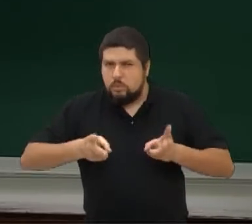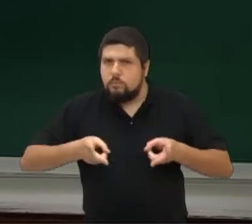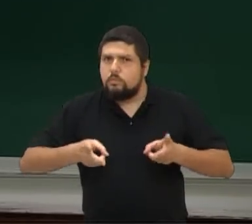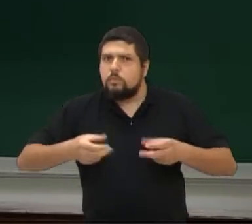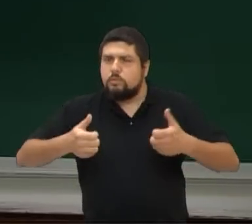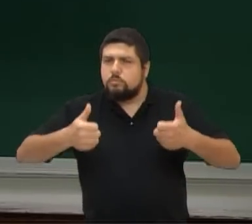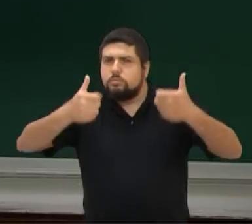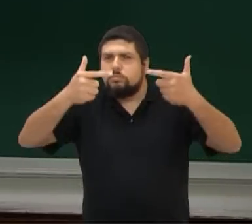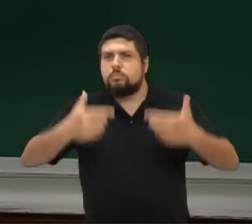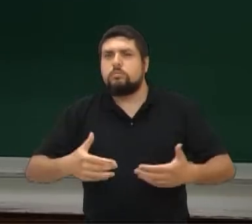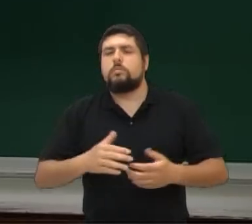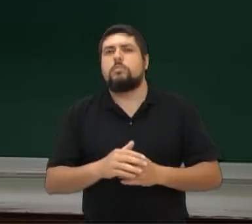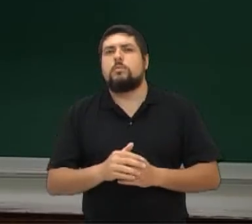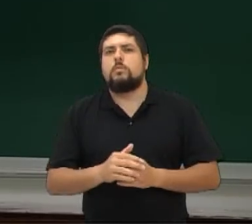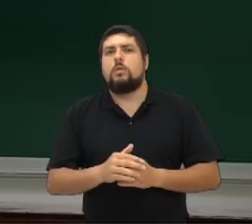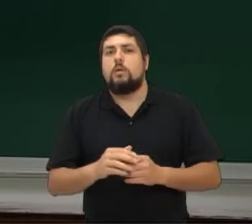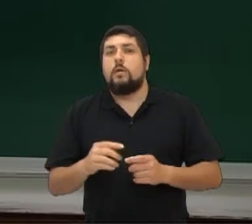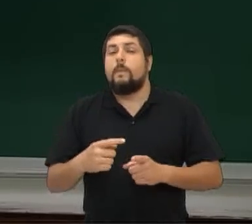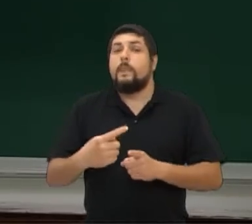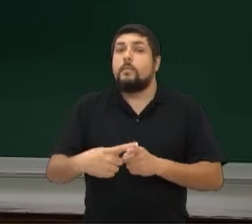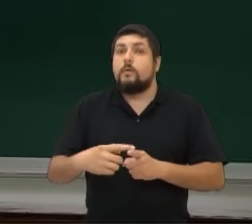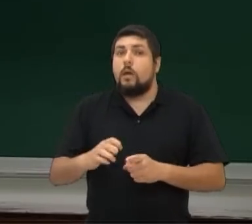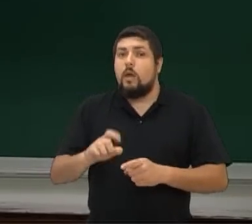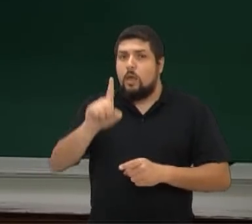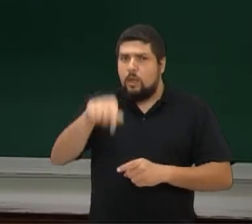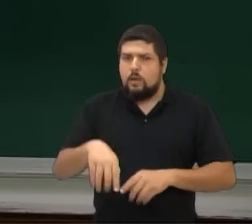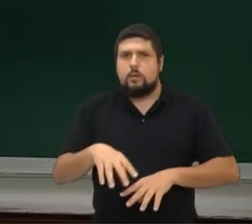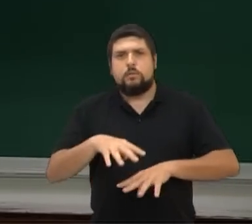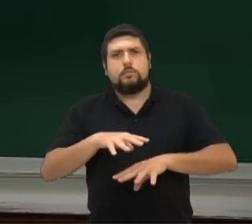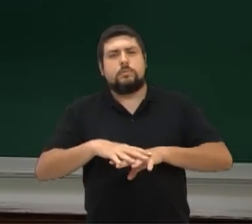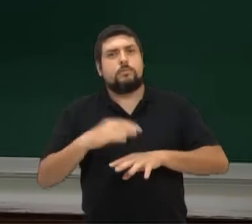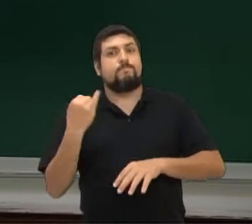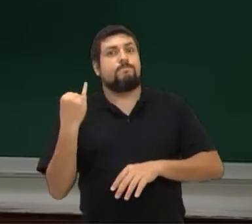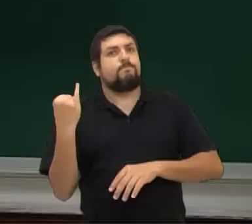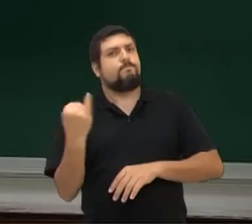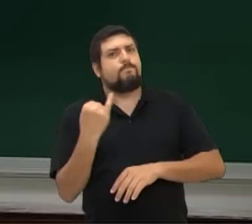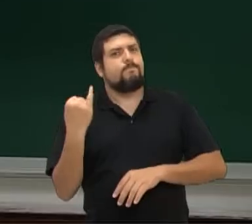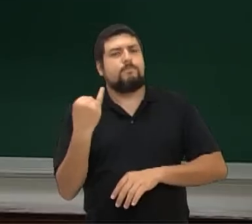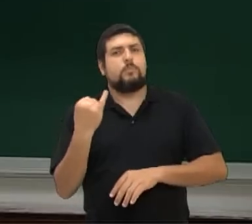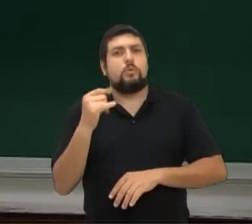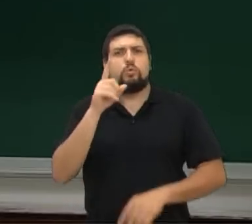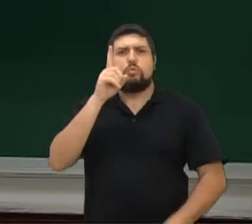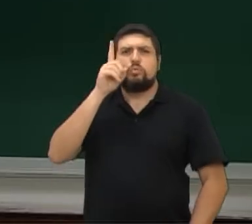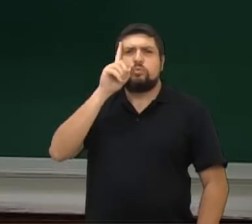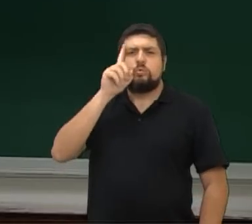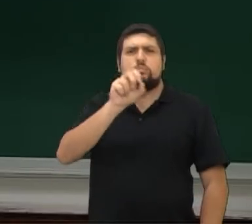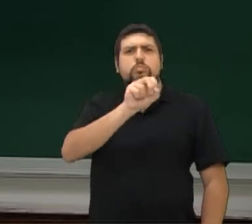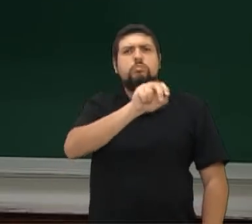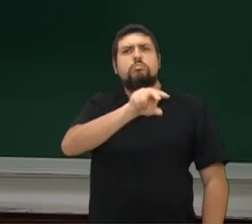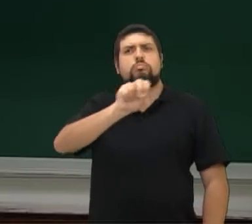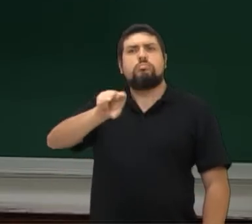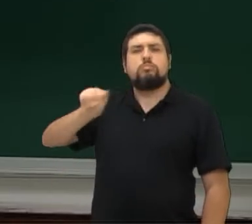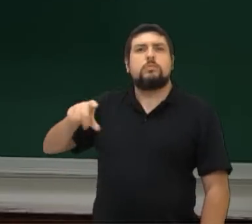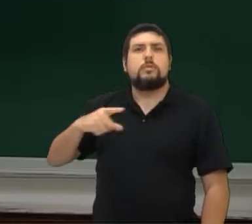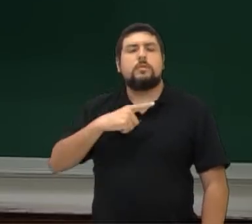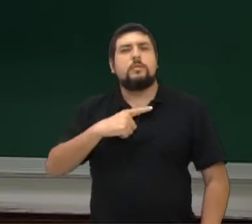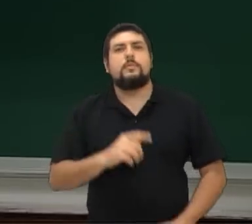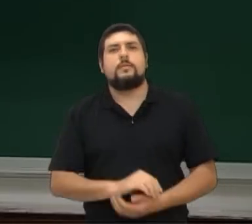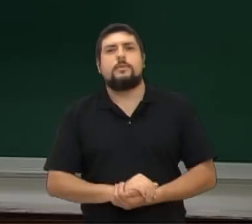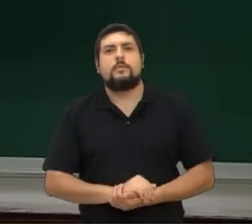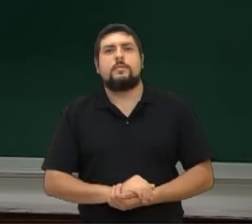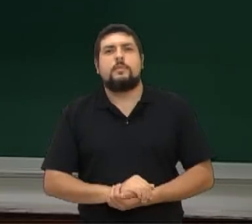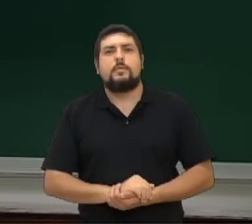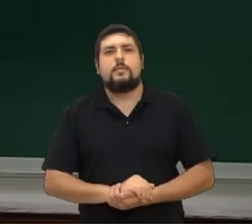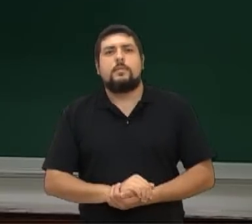muito importante, porque é um conceito matemático que faz parte do nosso cotidiano. Então, mesmo que em muitas